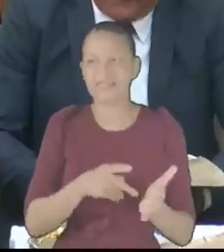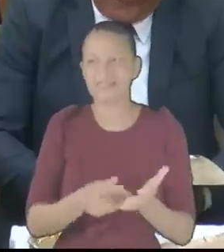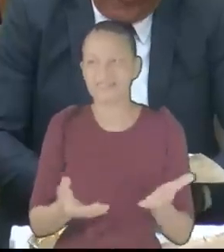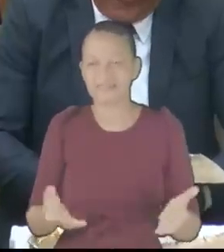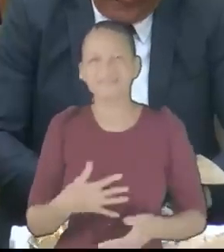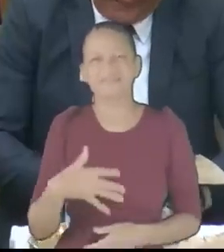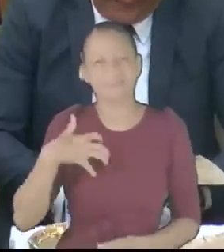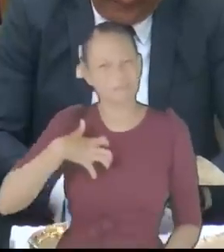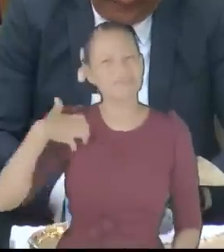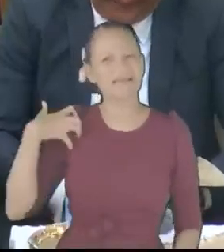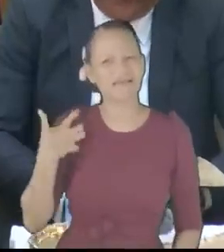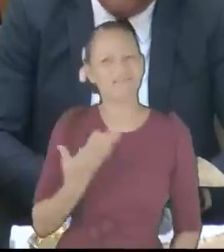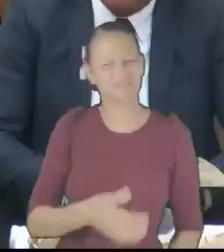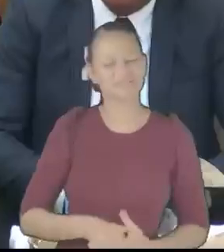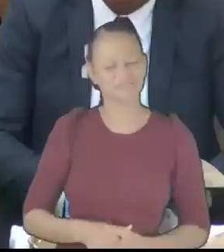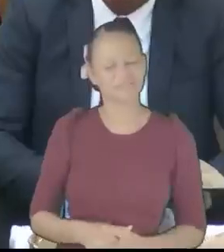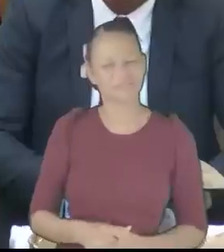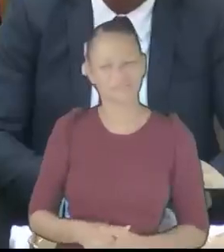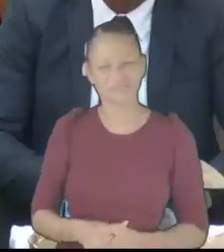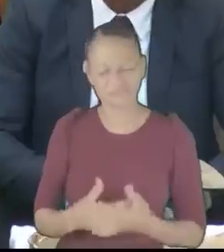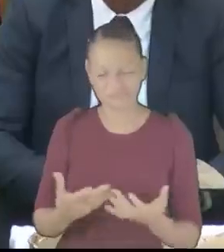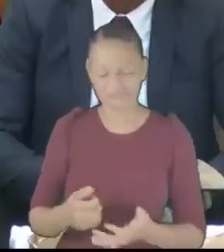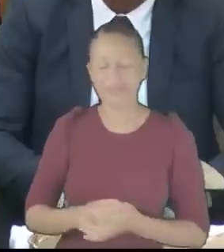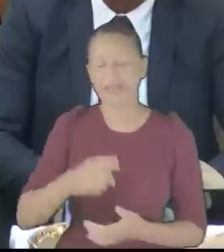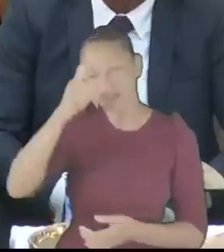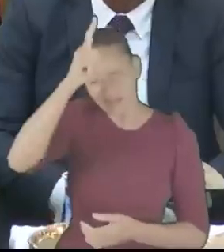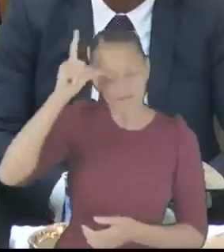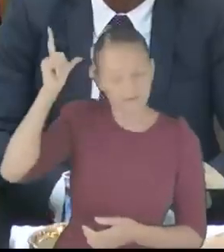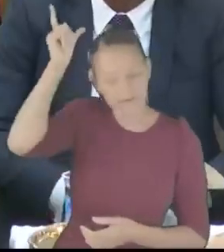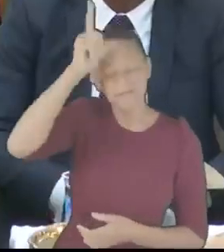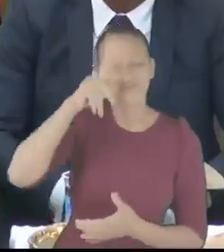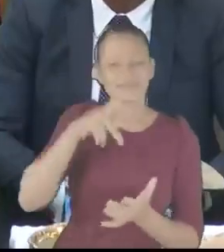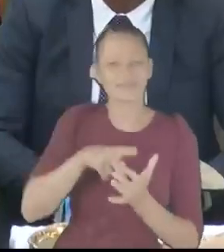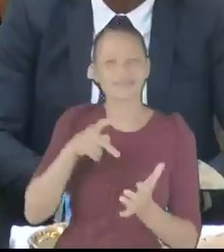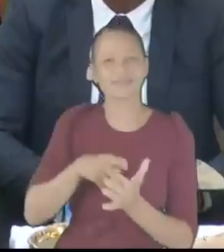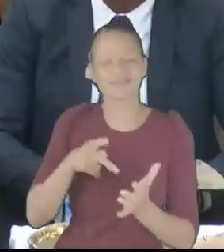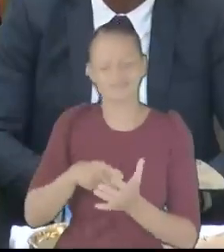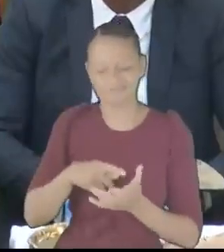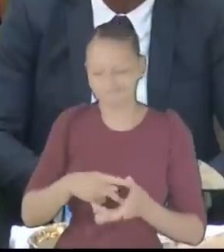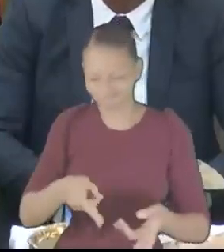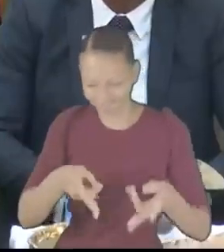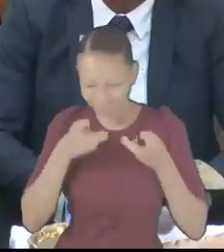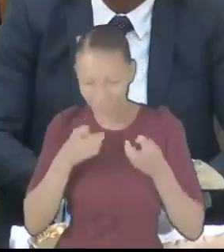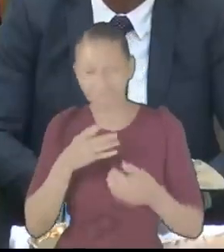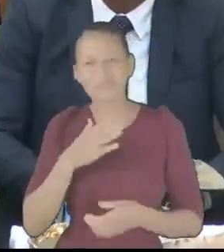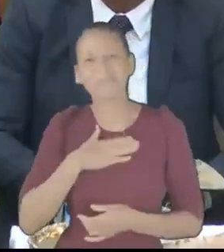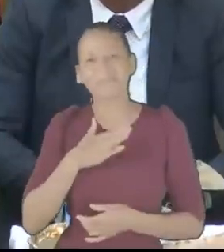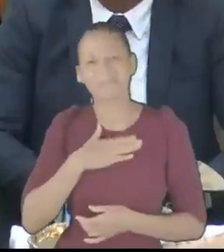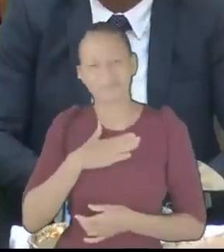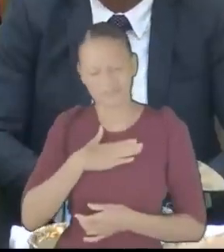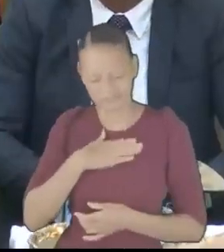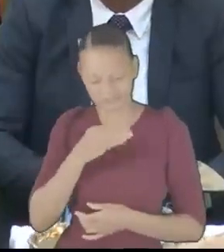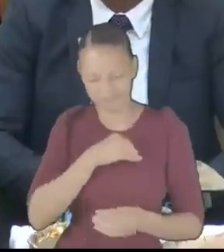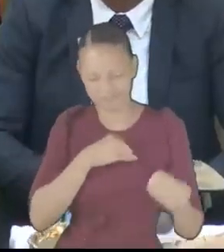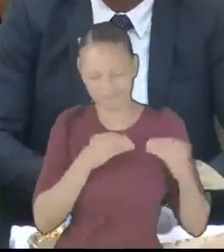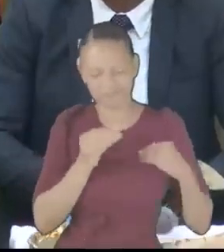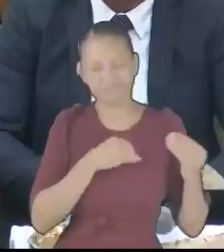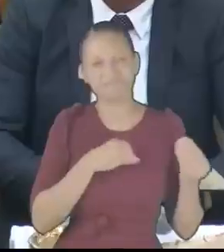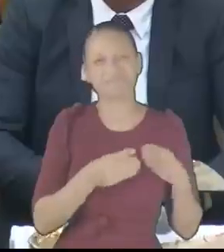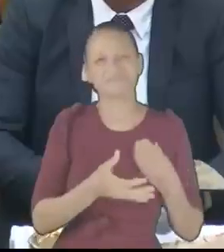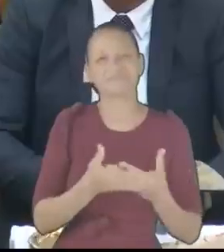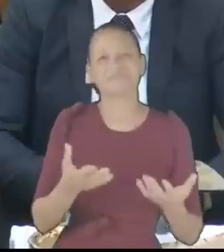bicho é miserável, glória a Deus. E Martinho Lutero disse: é verdade, eu reconheço, são meus pecados.